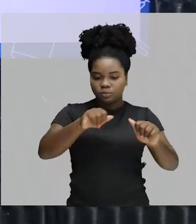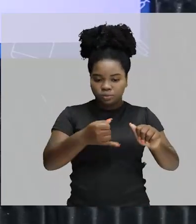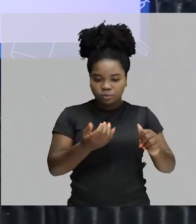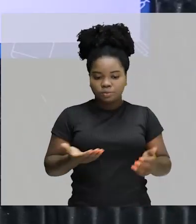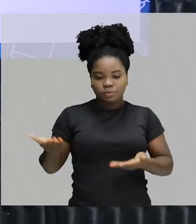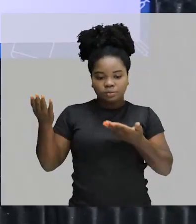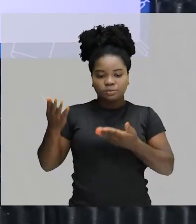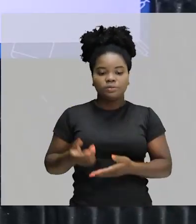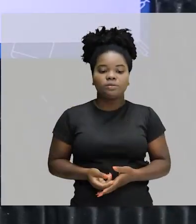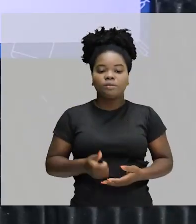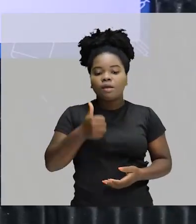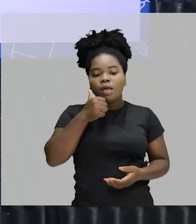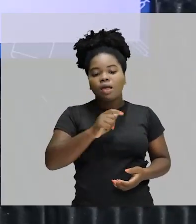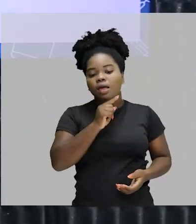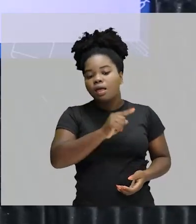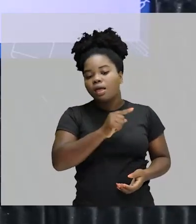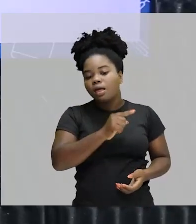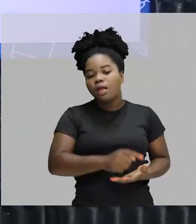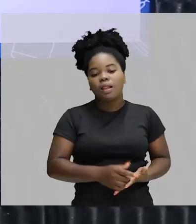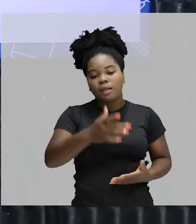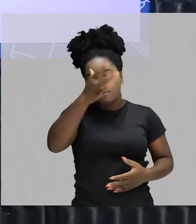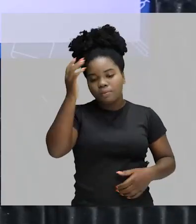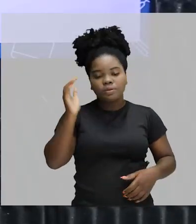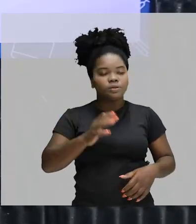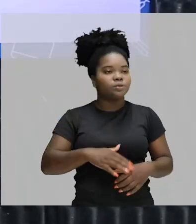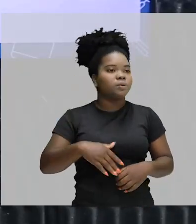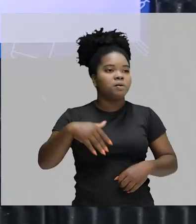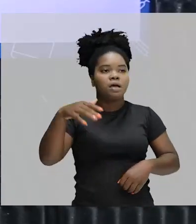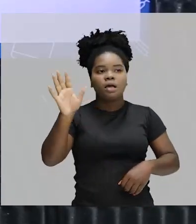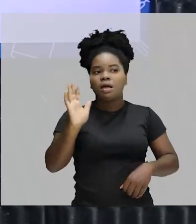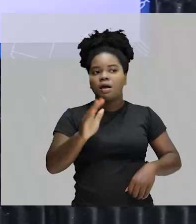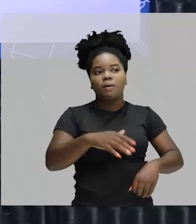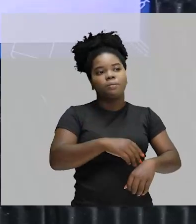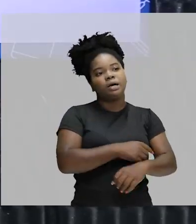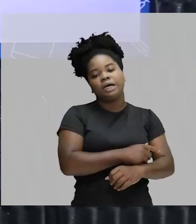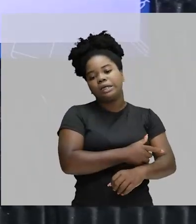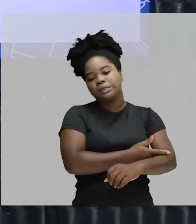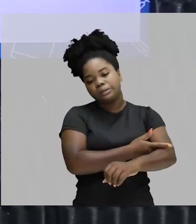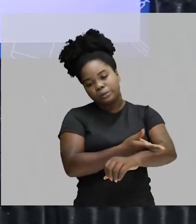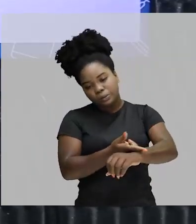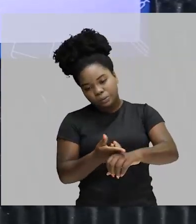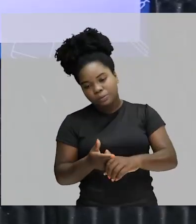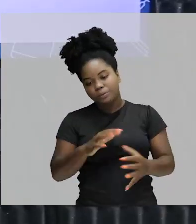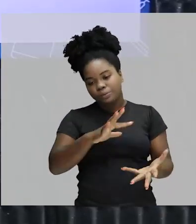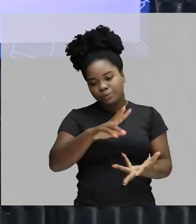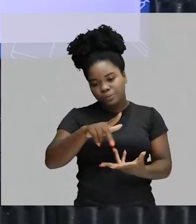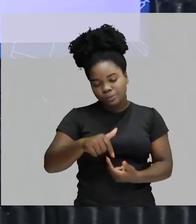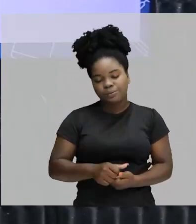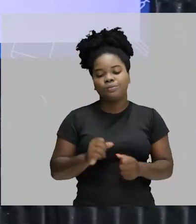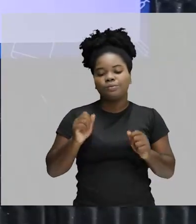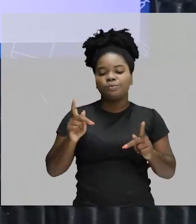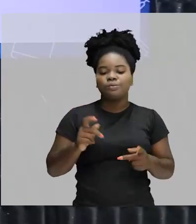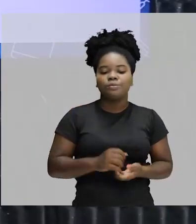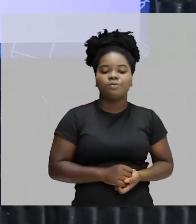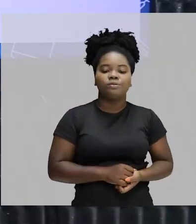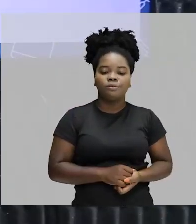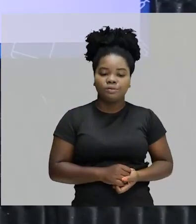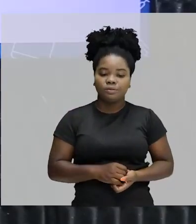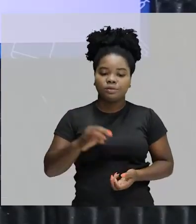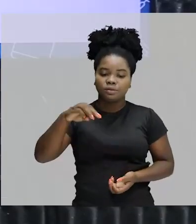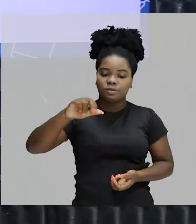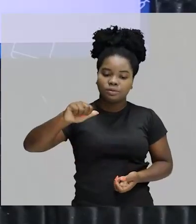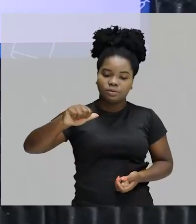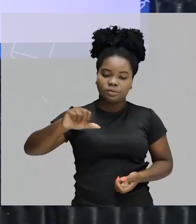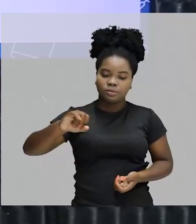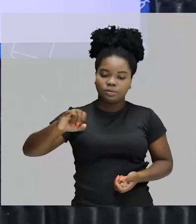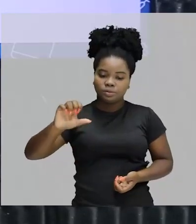mais educada deste mundo. Meu irmão é o mais rápido dos corredores. Então, entre todos os corredores, entre todas as